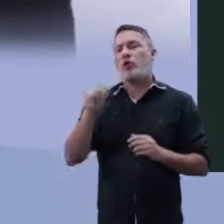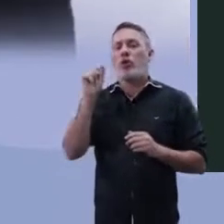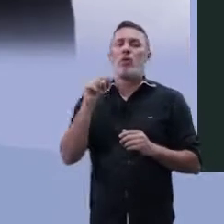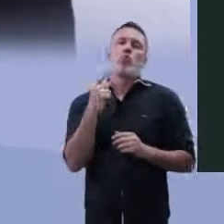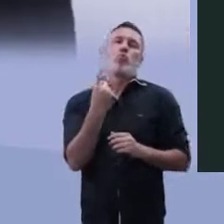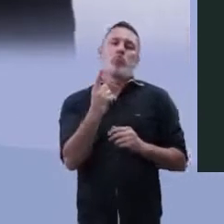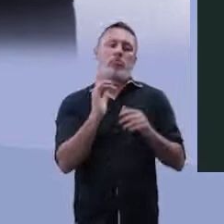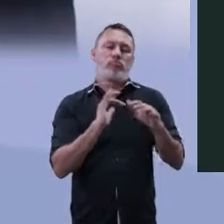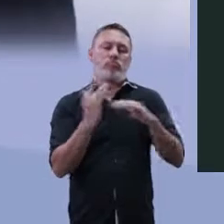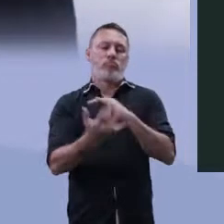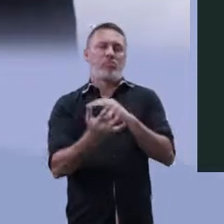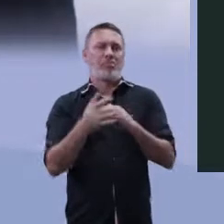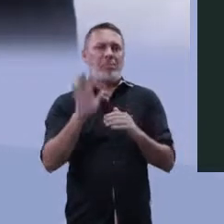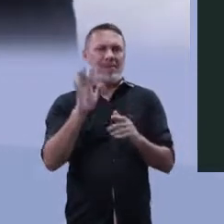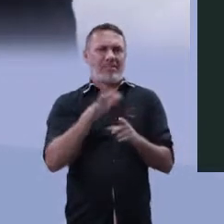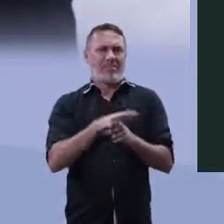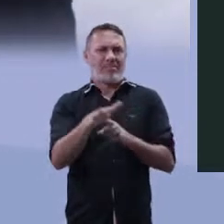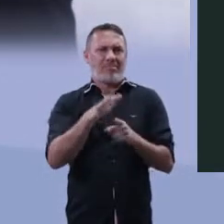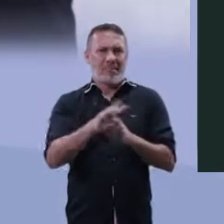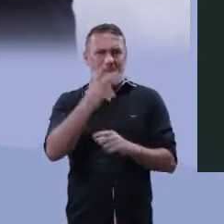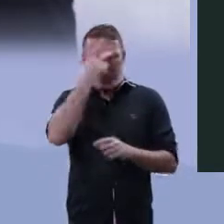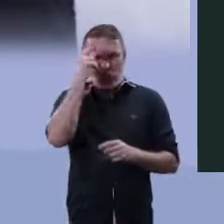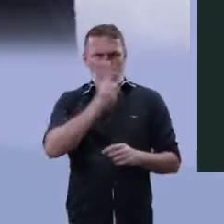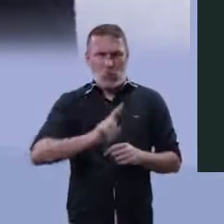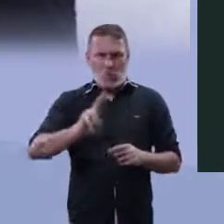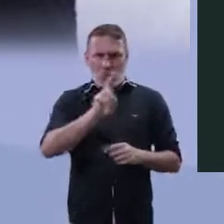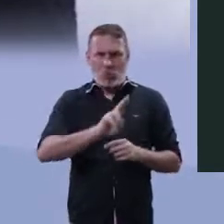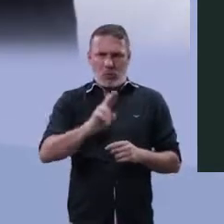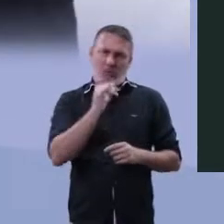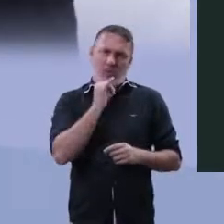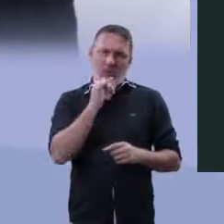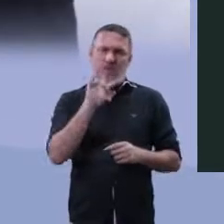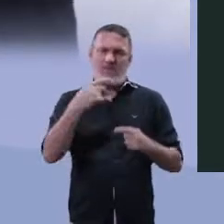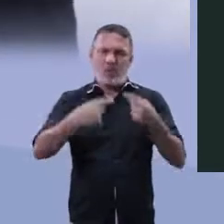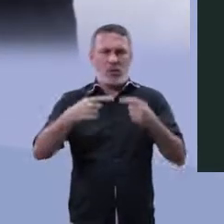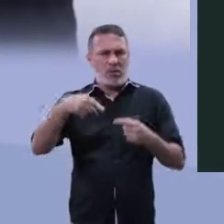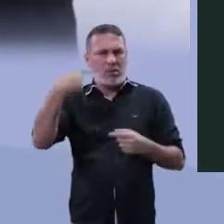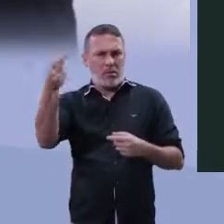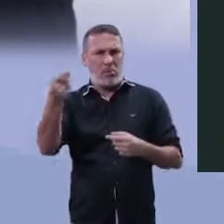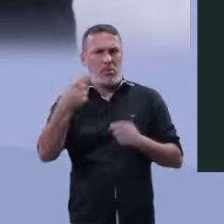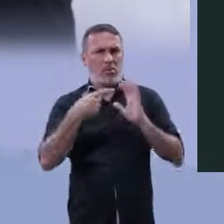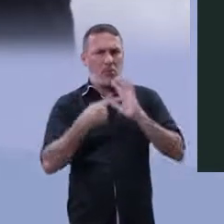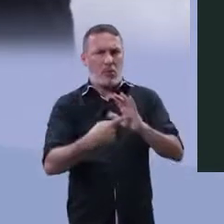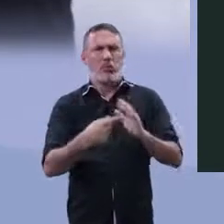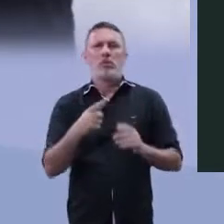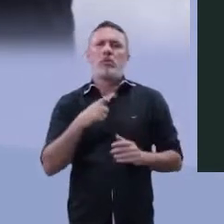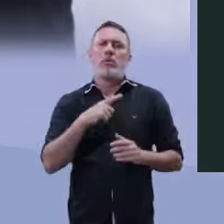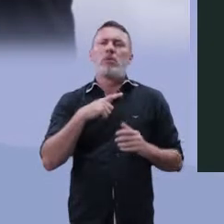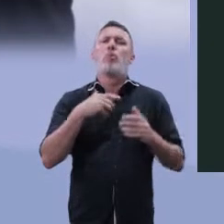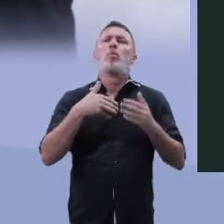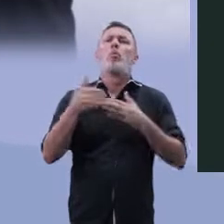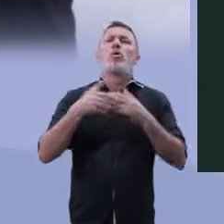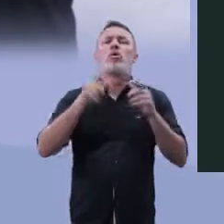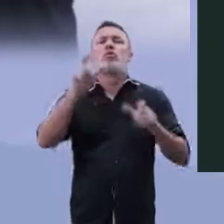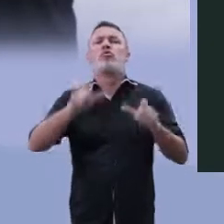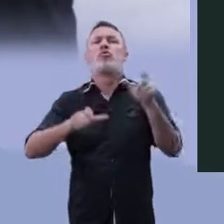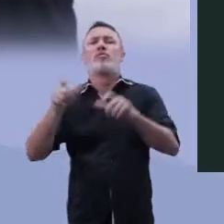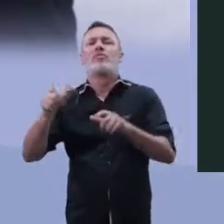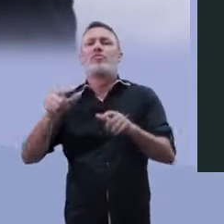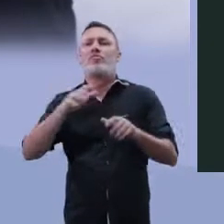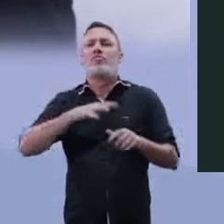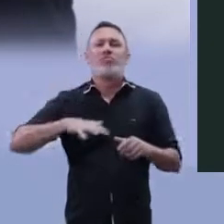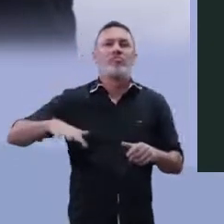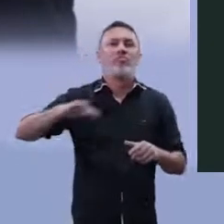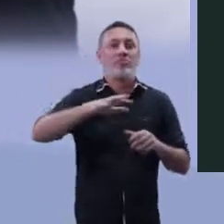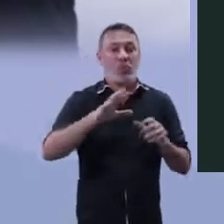grupos, embora você pegue a rede social mais popular, ela tenda a transformar, isso é um outro